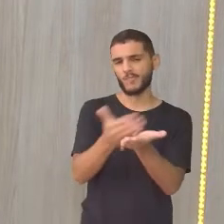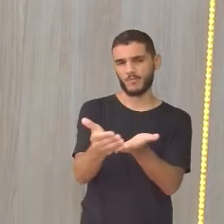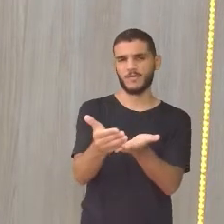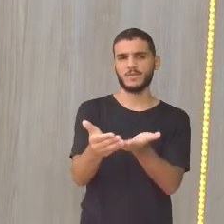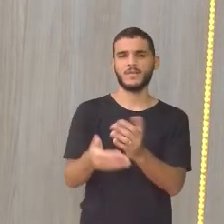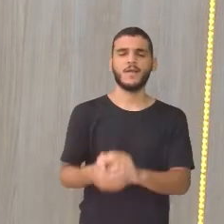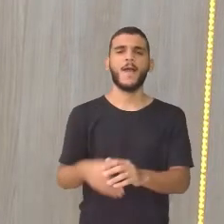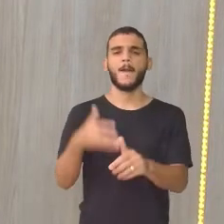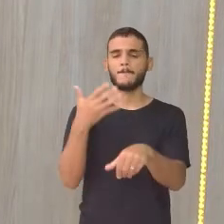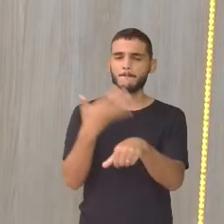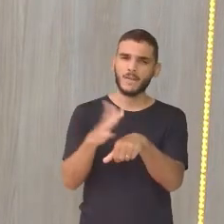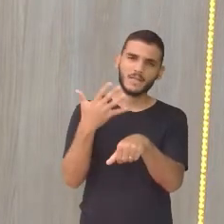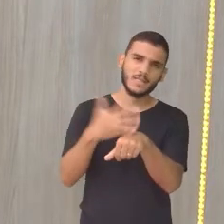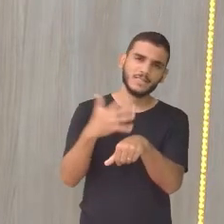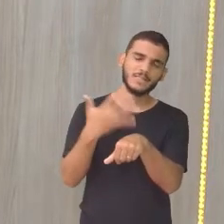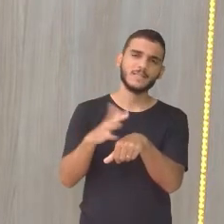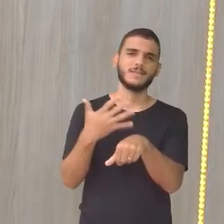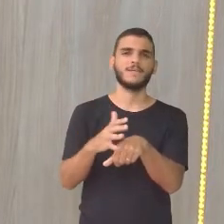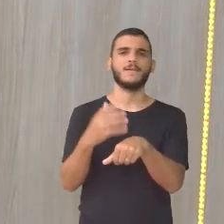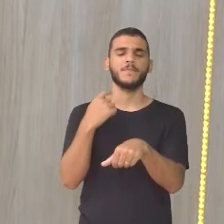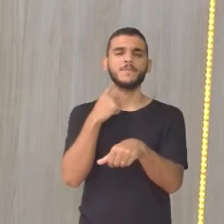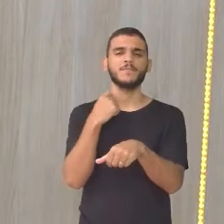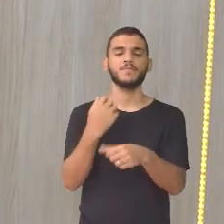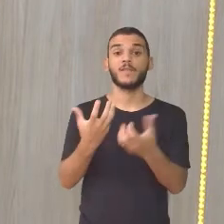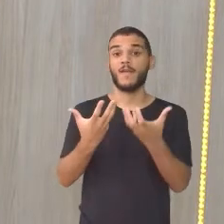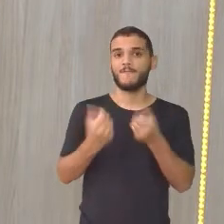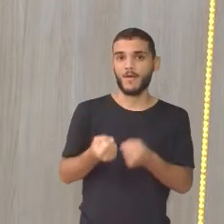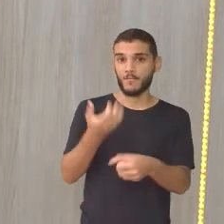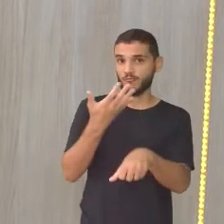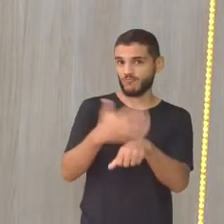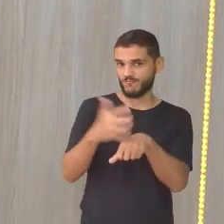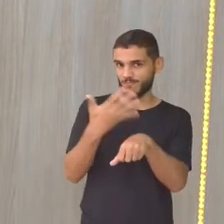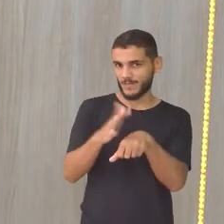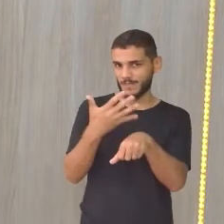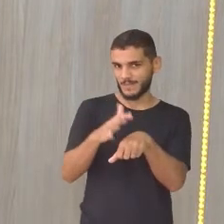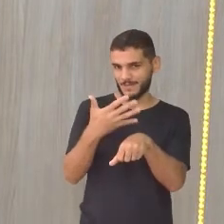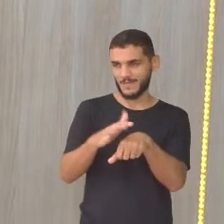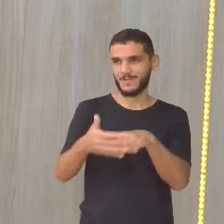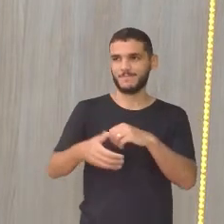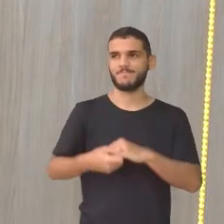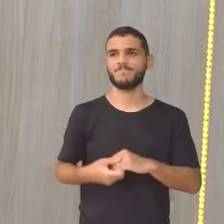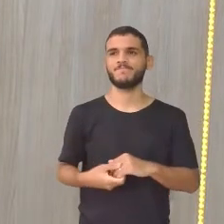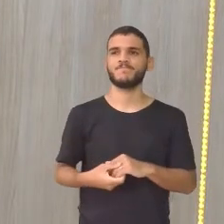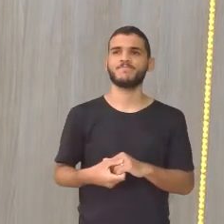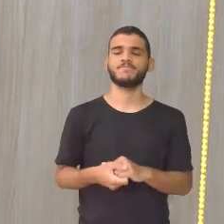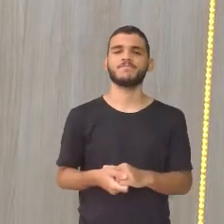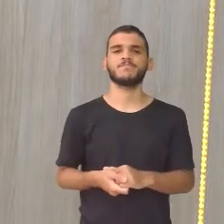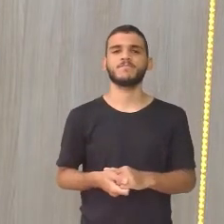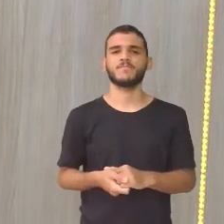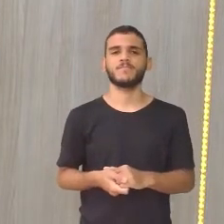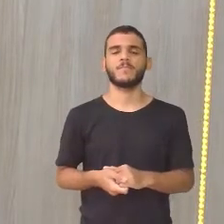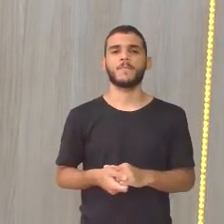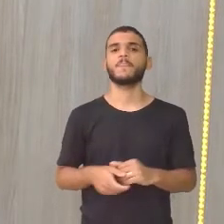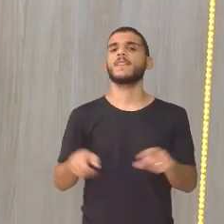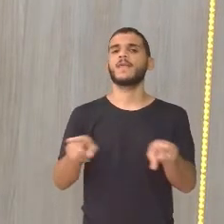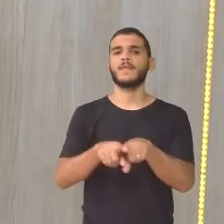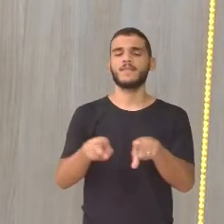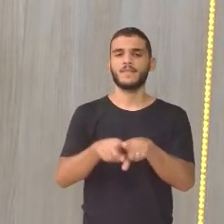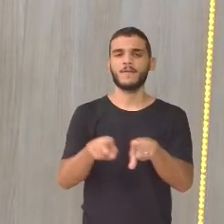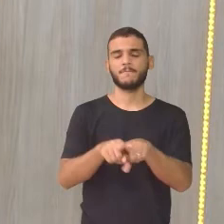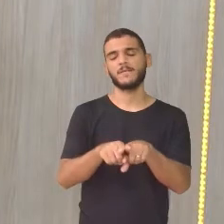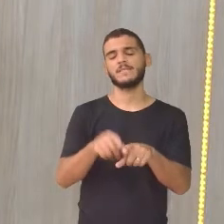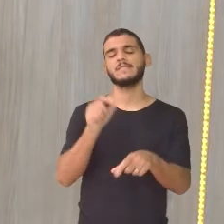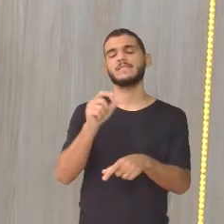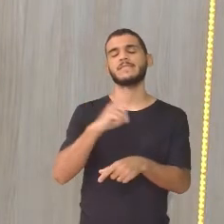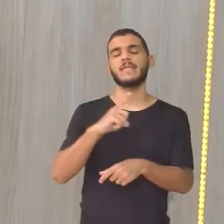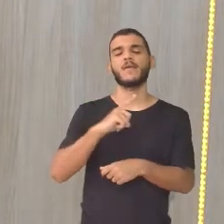não é? Praticar. Vamos partir para a prática e aí fazer esse